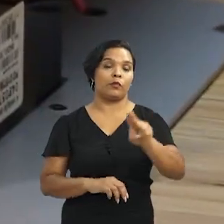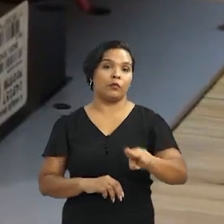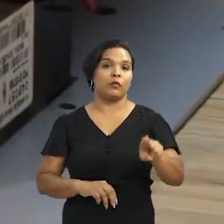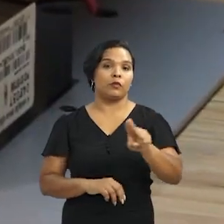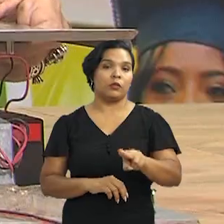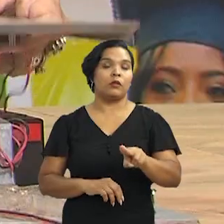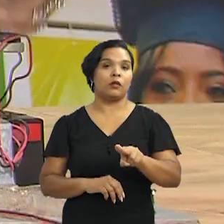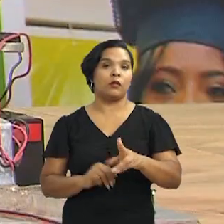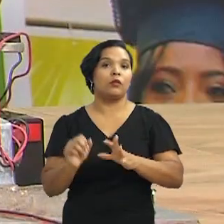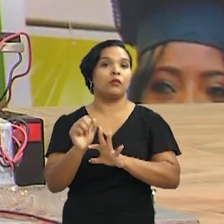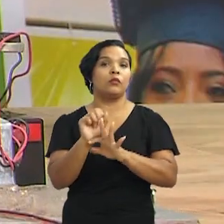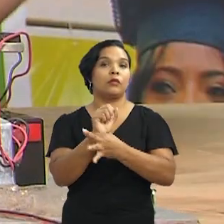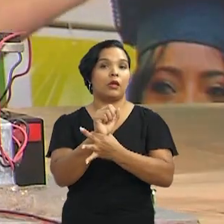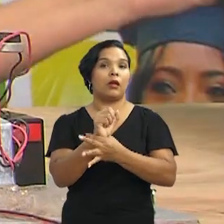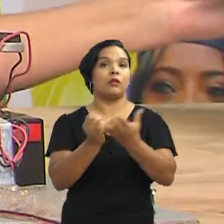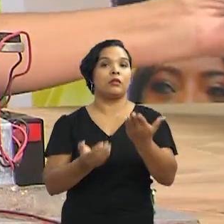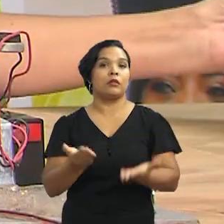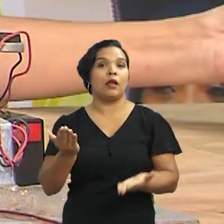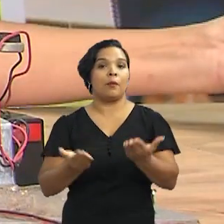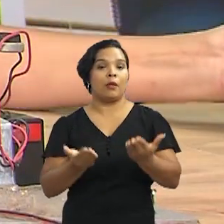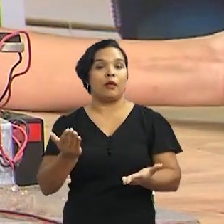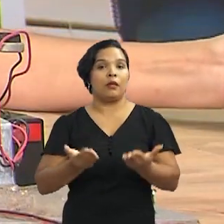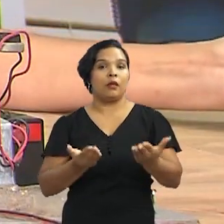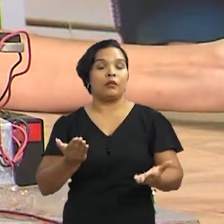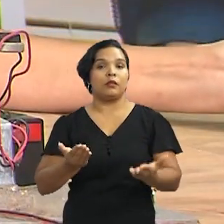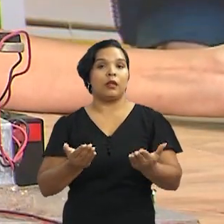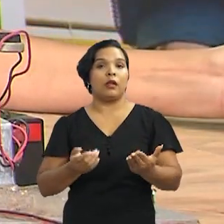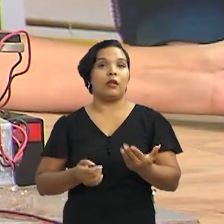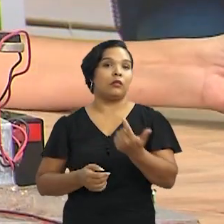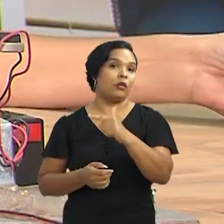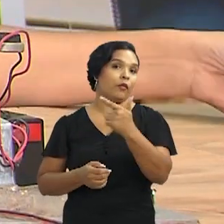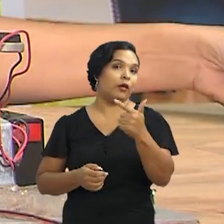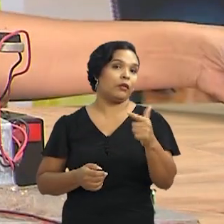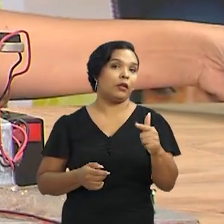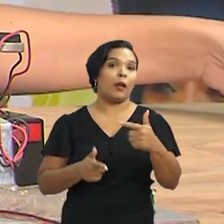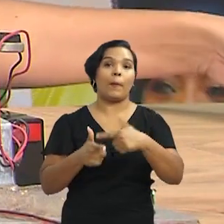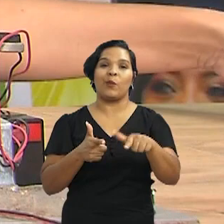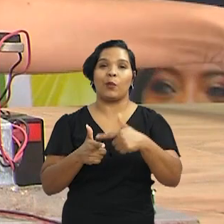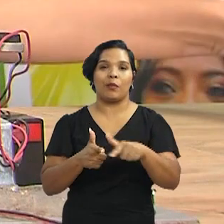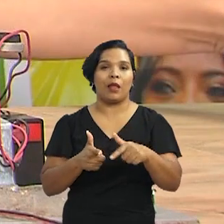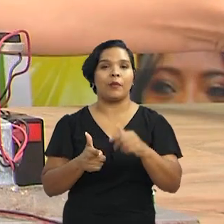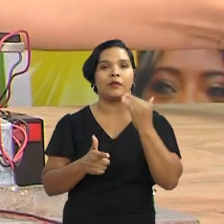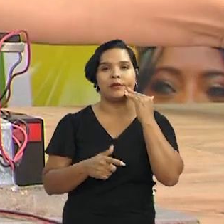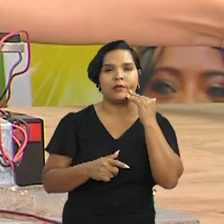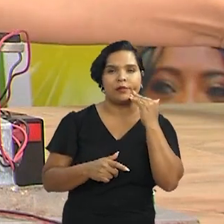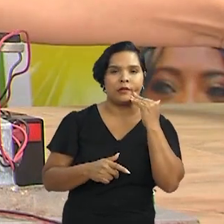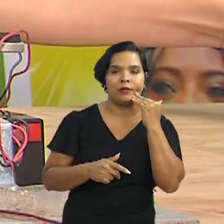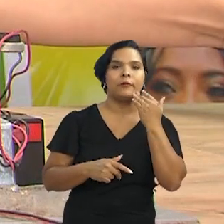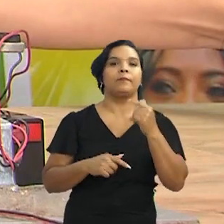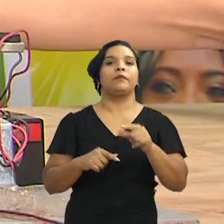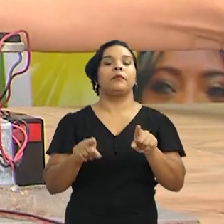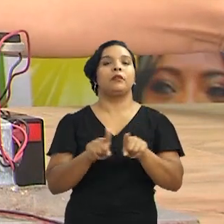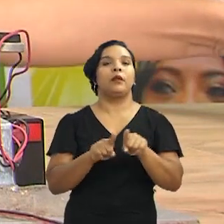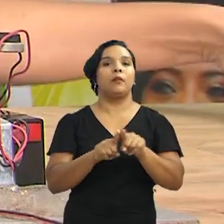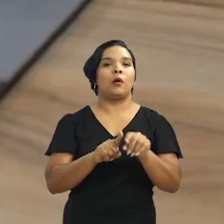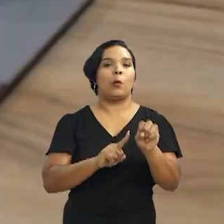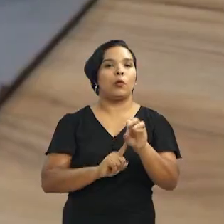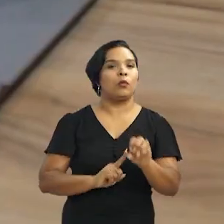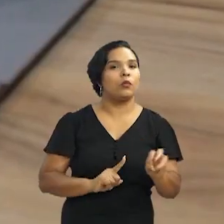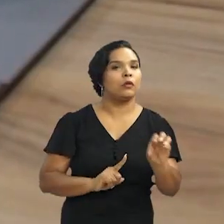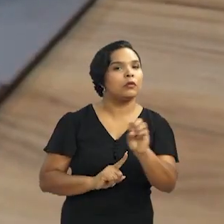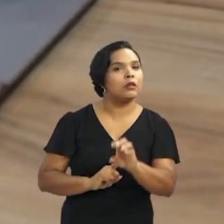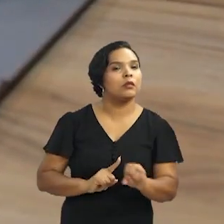estrutura reaproveitada, ela nos garante que a balança ela não vai ter muitos